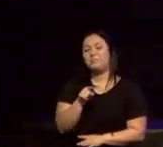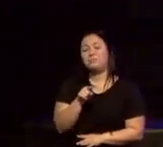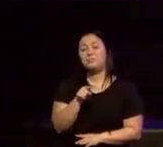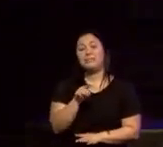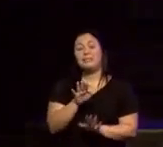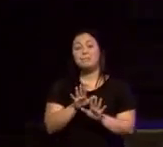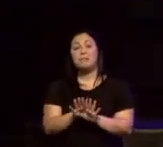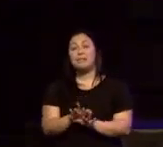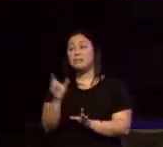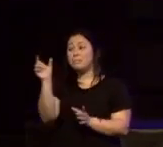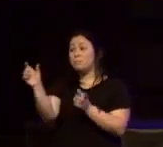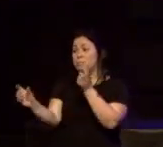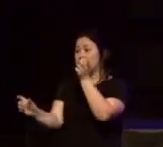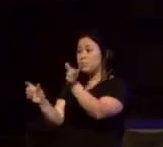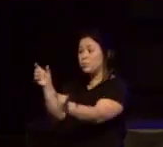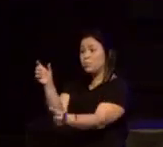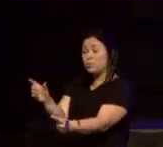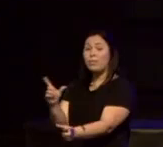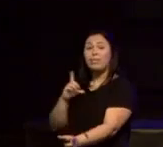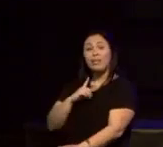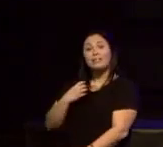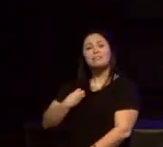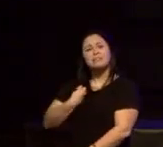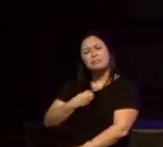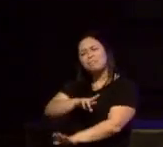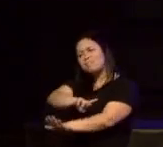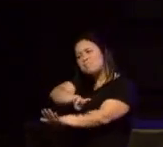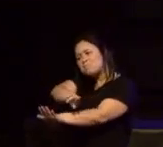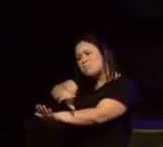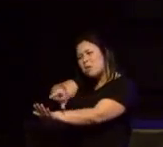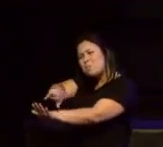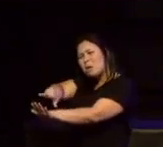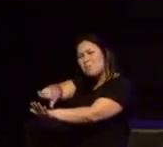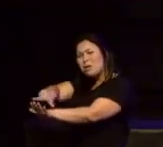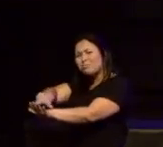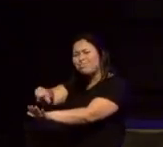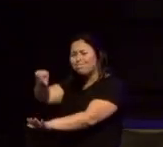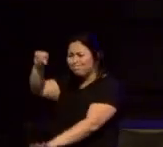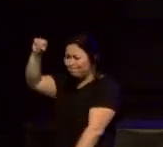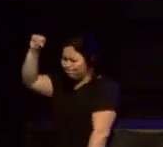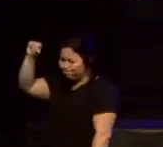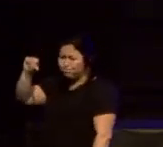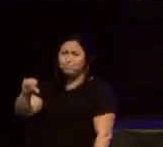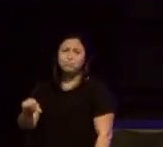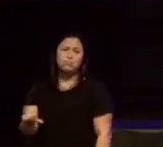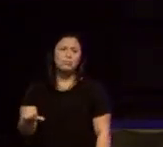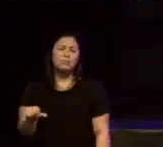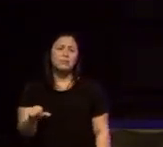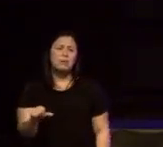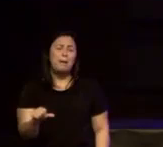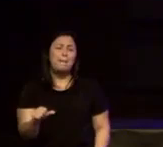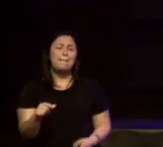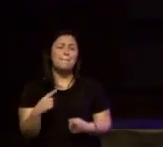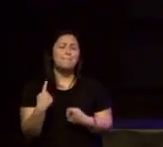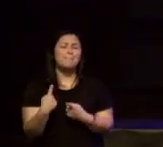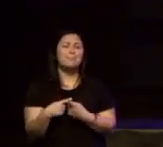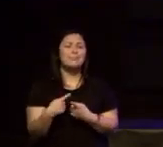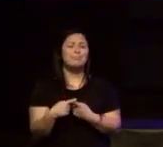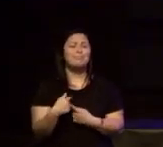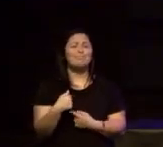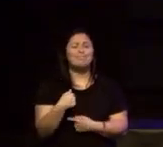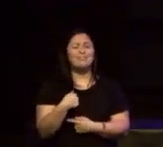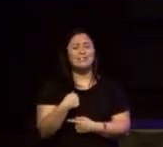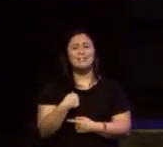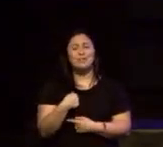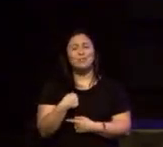Essas pessoas estão com a vida bem diferente hoje. Para pior, porque... para mim, pessoalmente, elas não